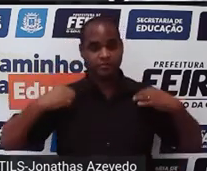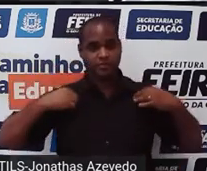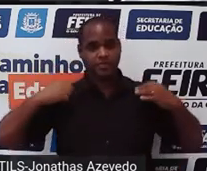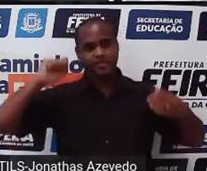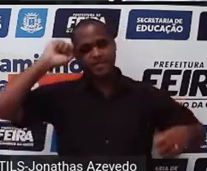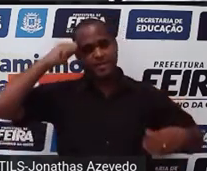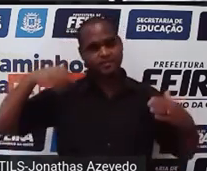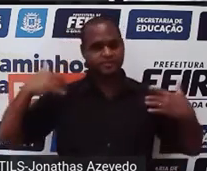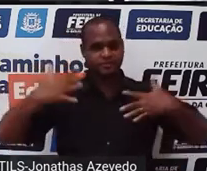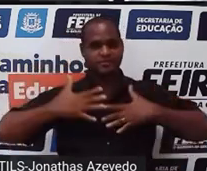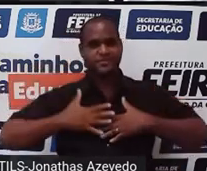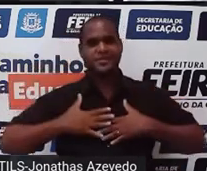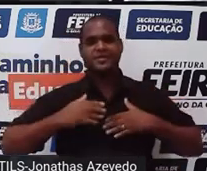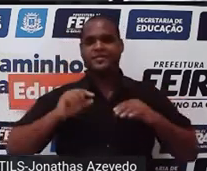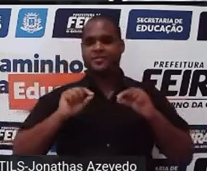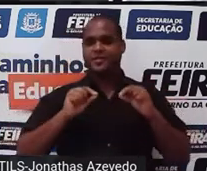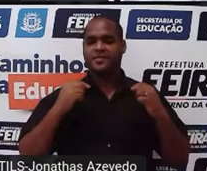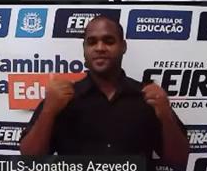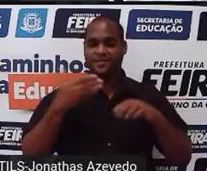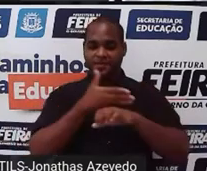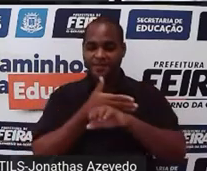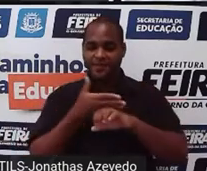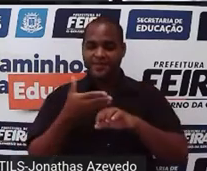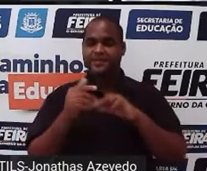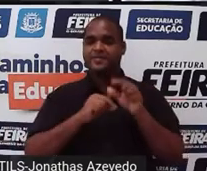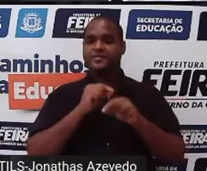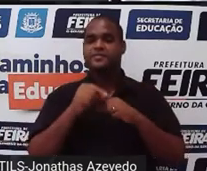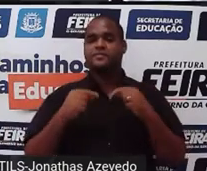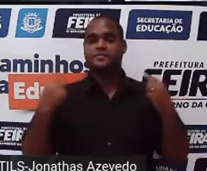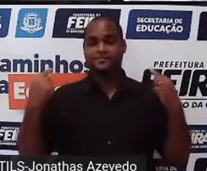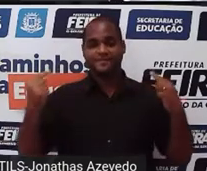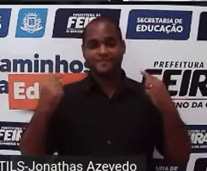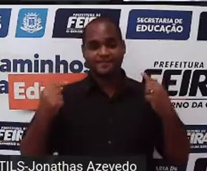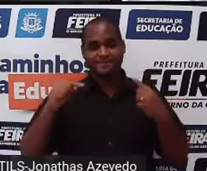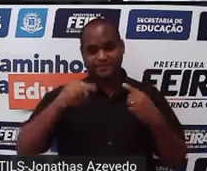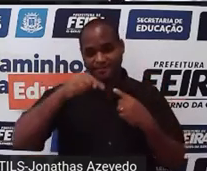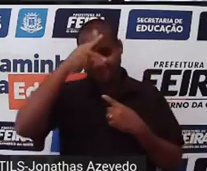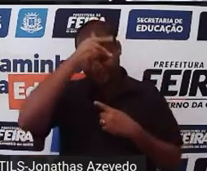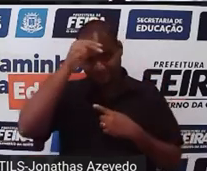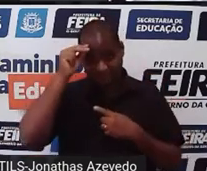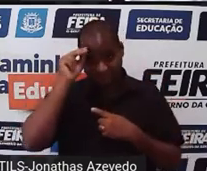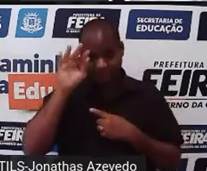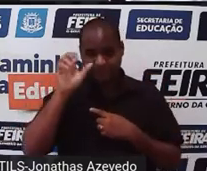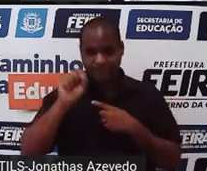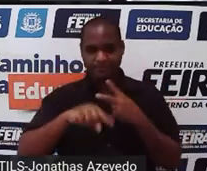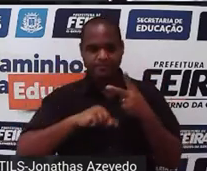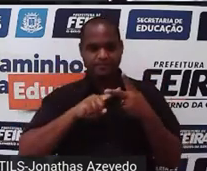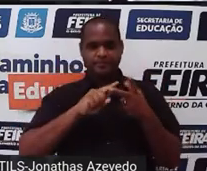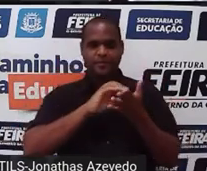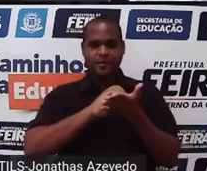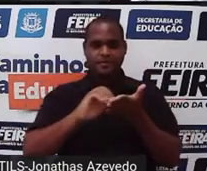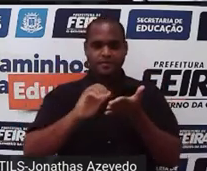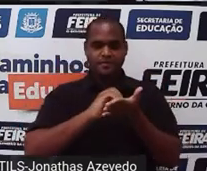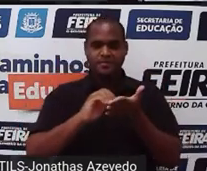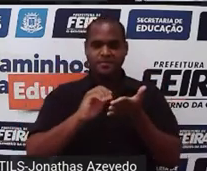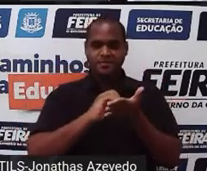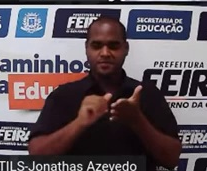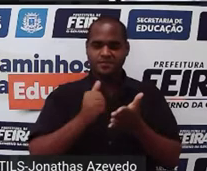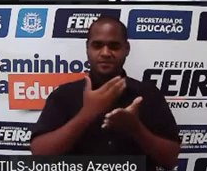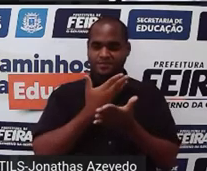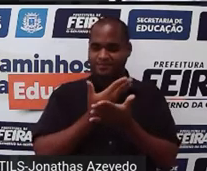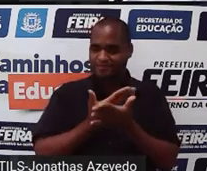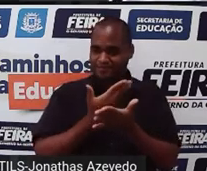preta, por cima um jaleco branco e atrás de mim está o cartaz da Secretaria Municipal de Educação de Feira de Santana